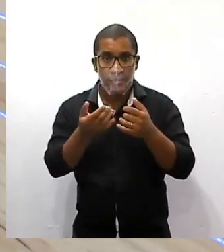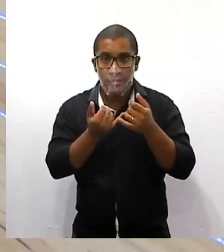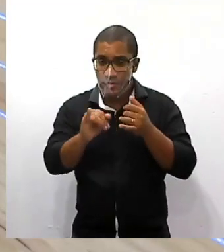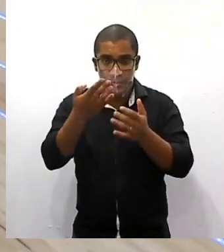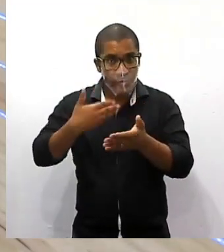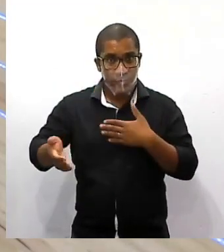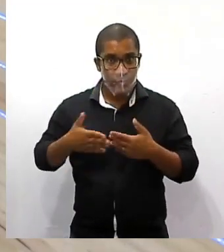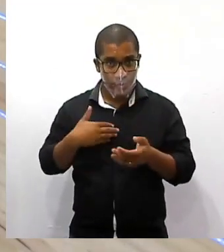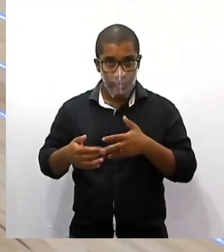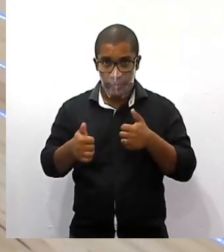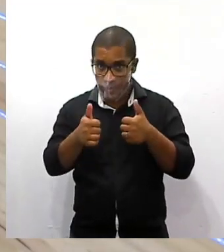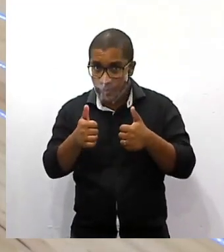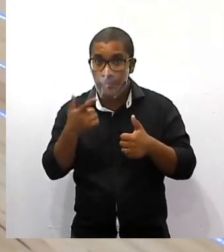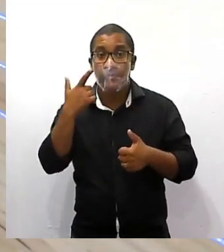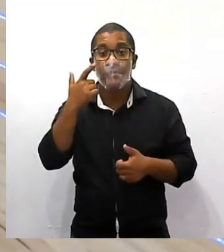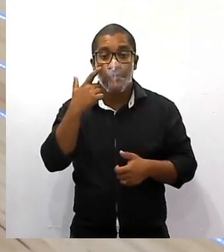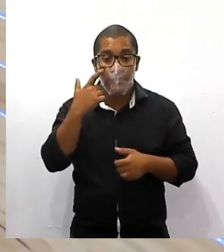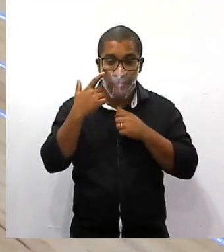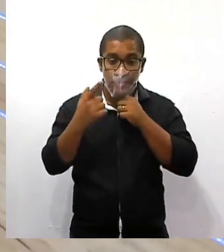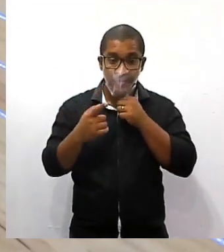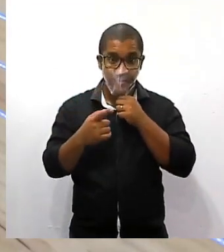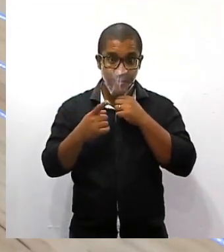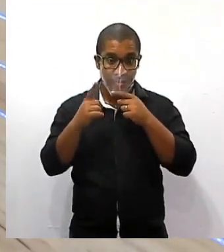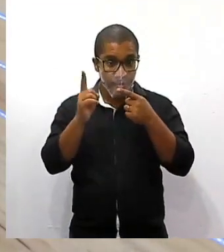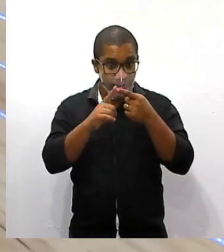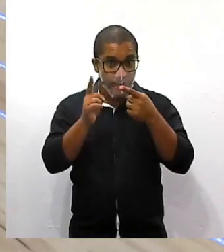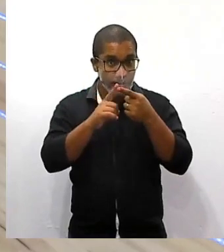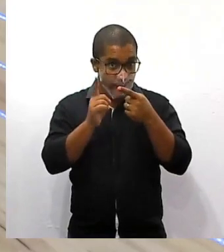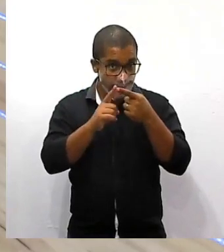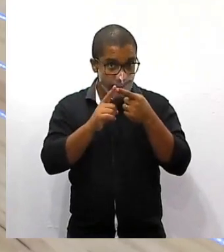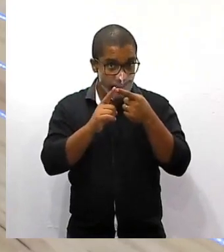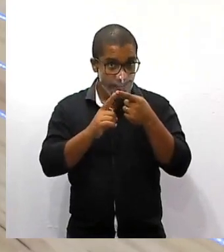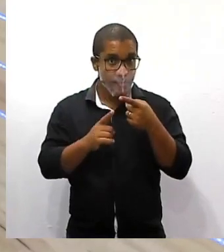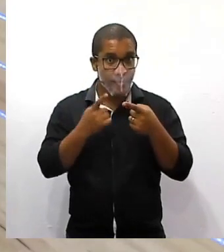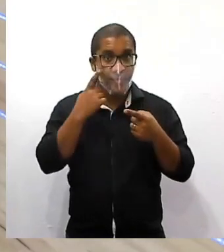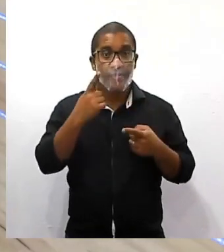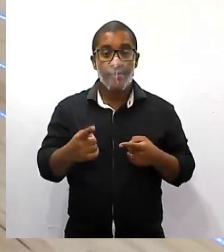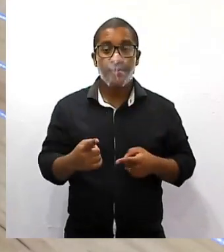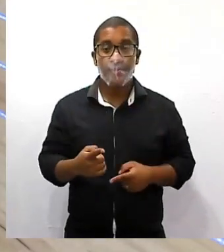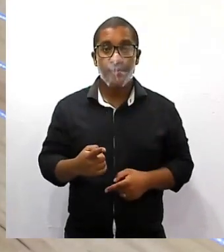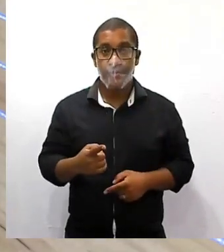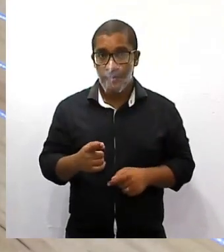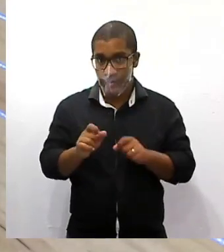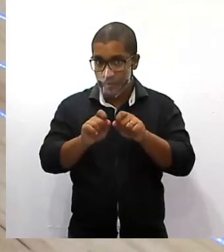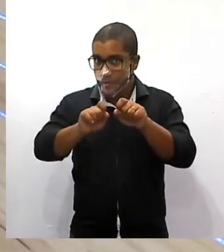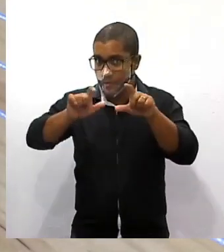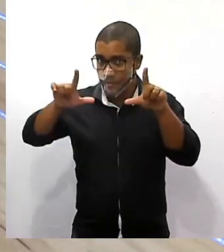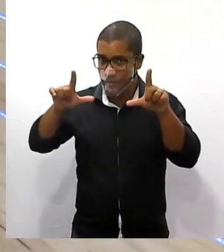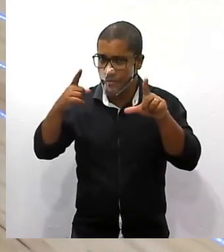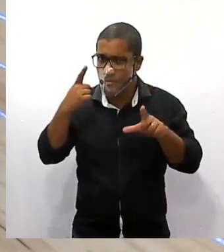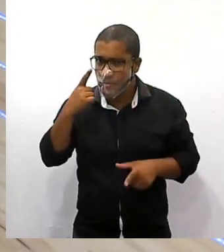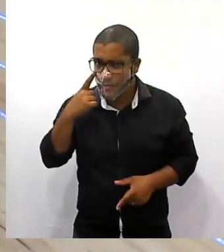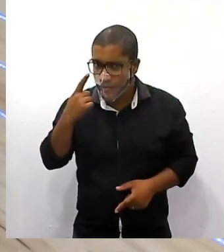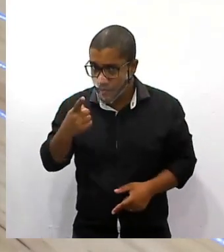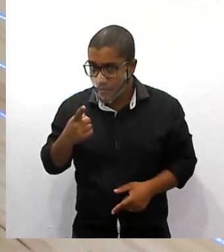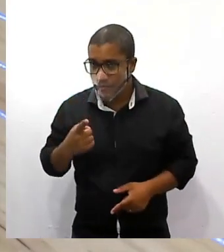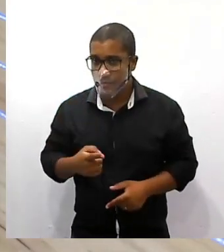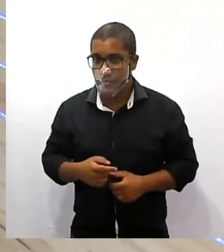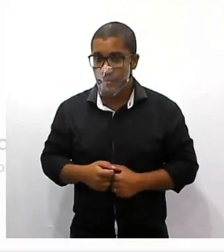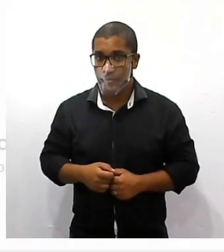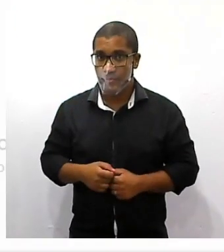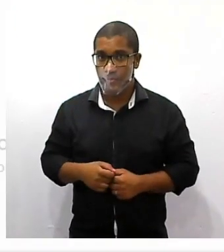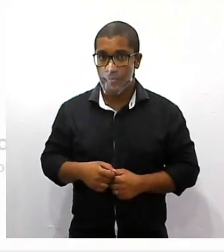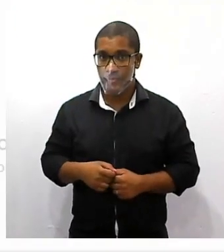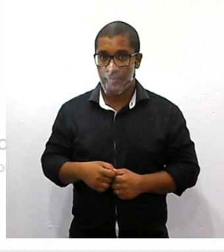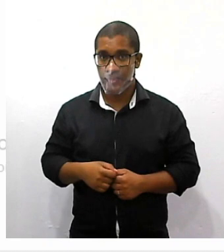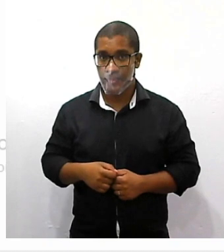dissipada. Vamos comigo? Vamos lá. O primeiro tipo, o primeiro caso, Betinho, puxa na tela, Betinho. Puxa na tela, Betinho. Uou, vai lá